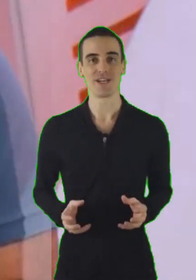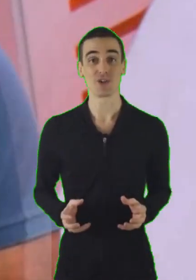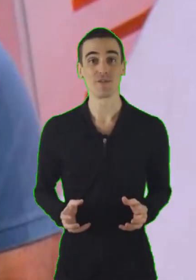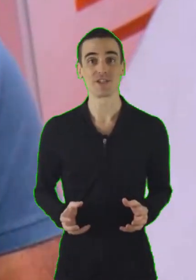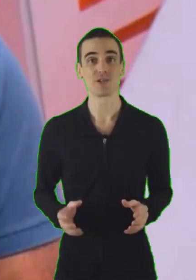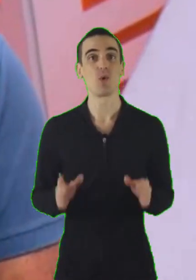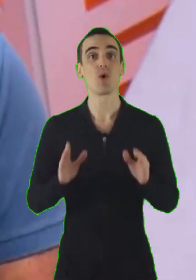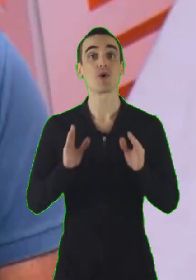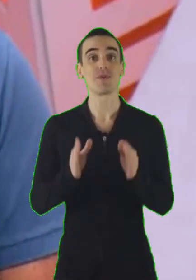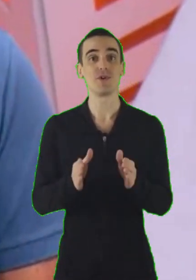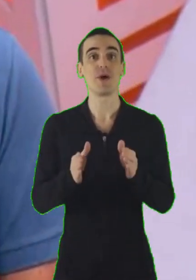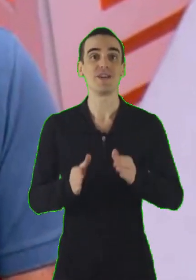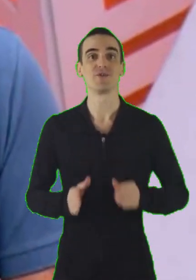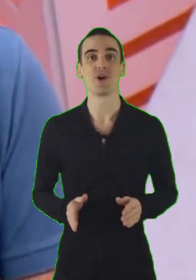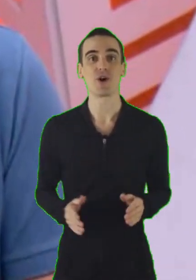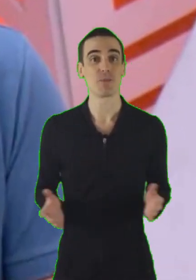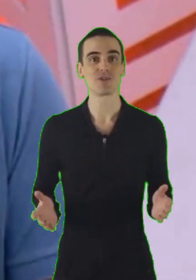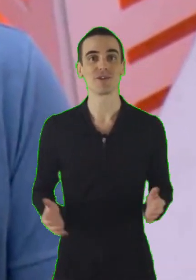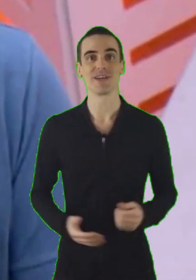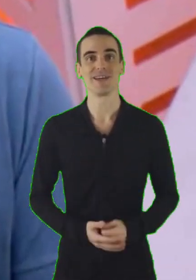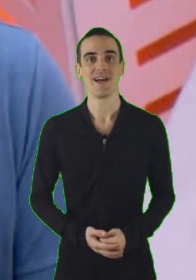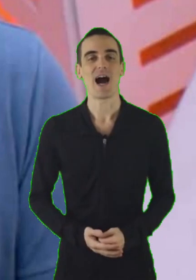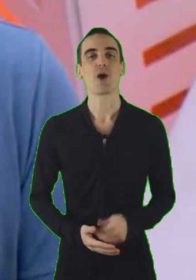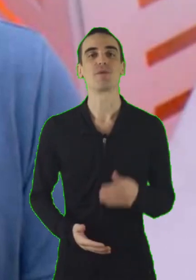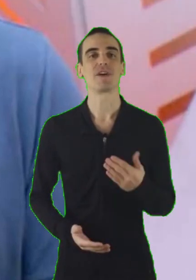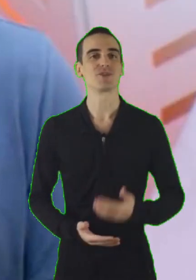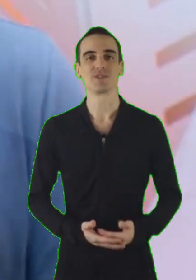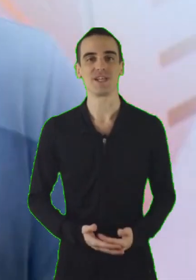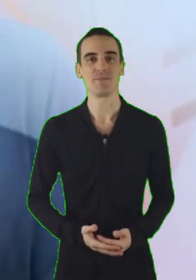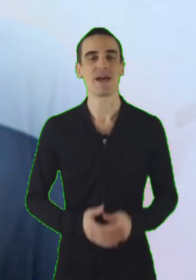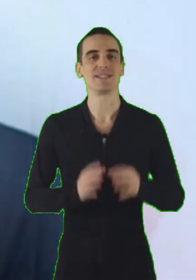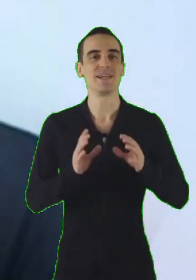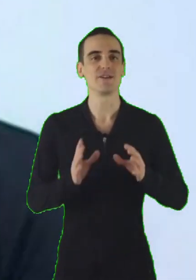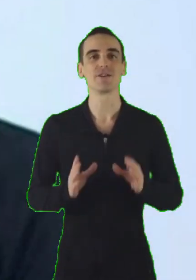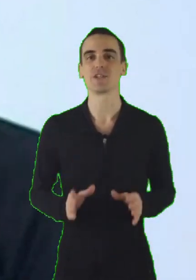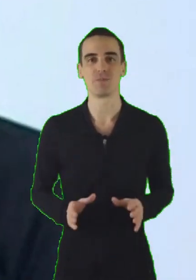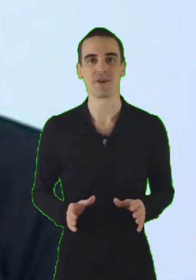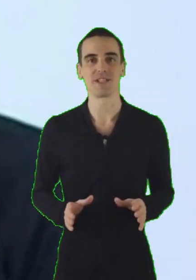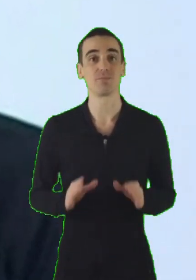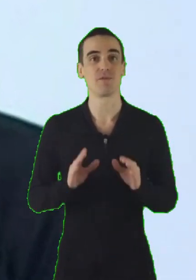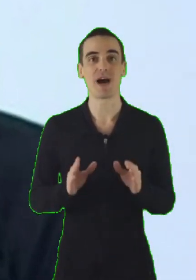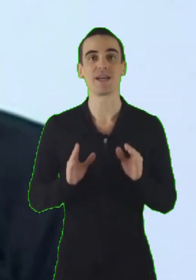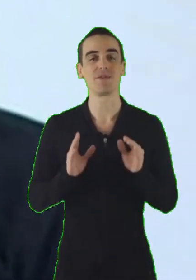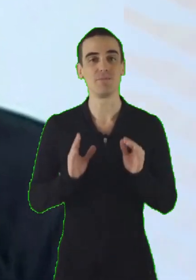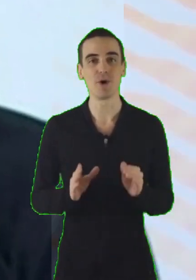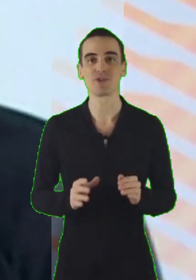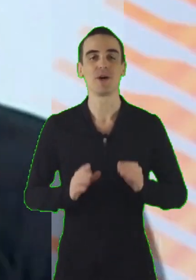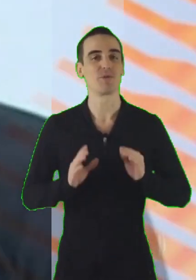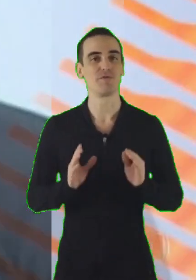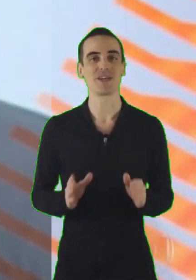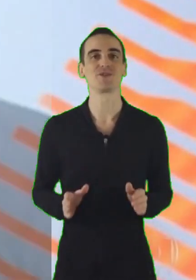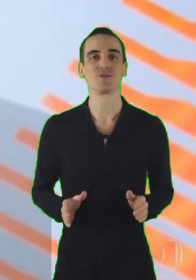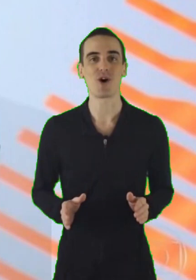de discurso de reclamação da arbitragem. O Botafogo não está sabendo lidar com a pressão. Nos últimos 4 jogos, o time